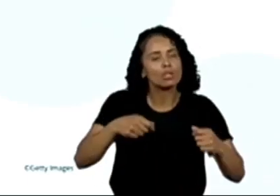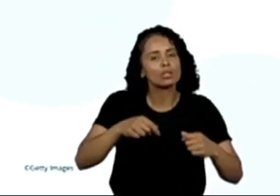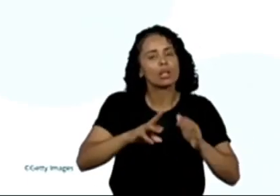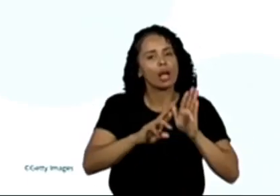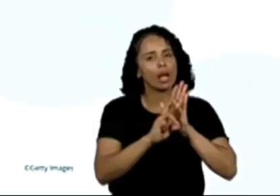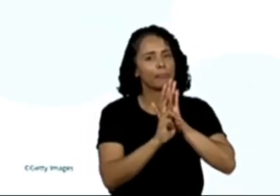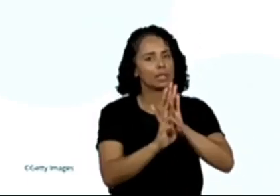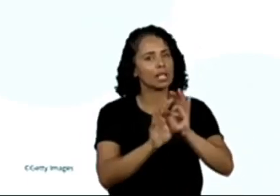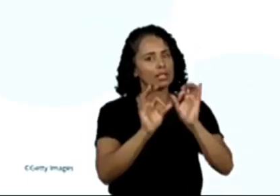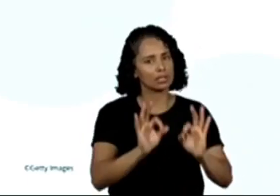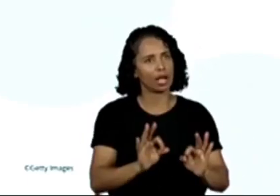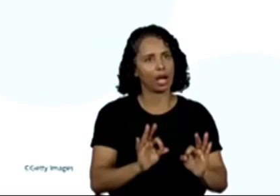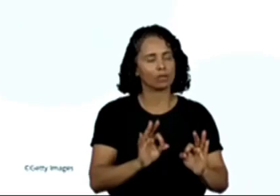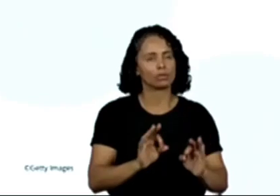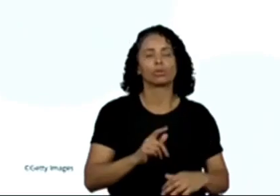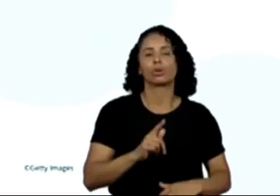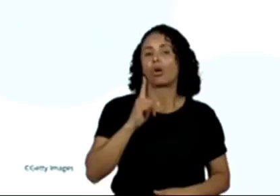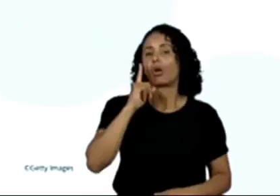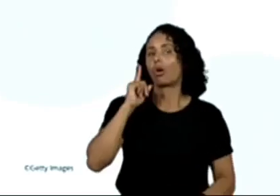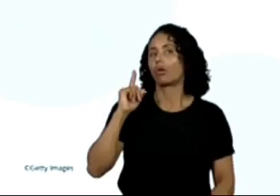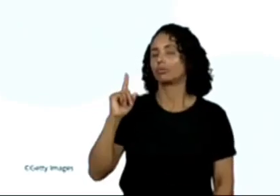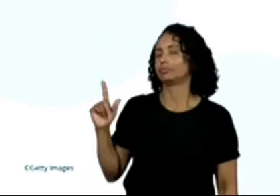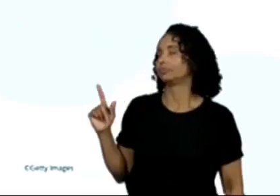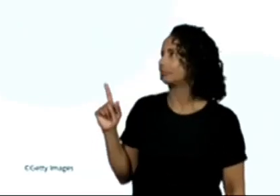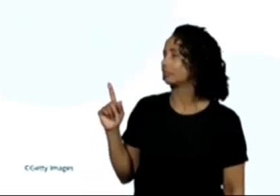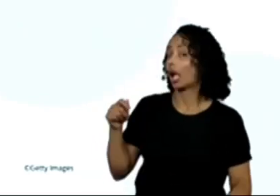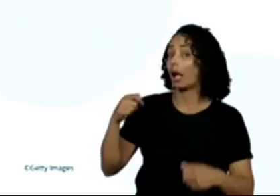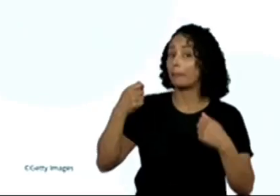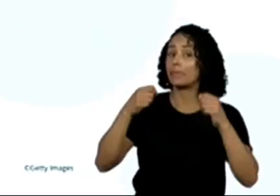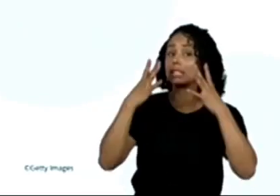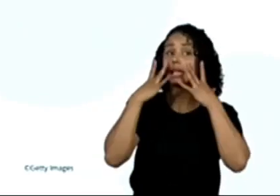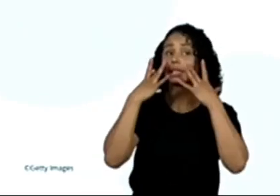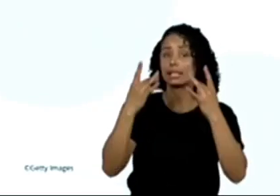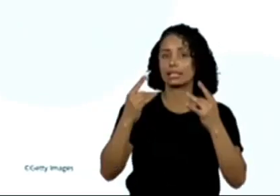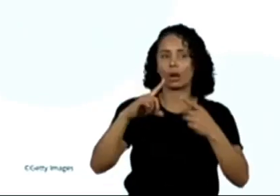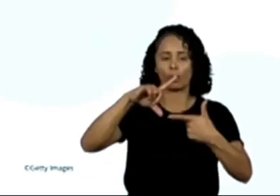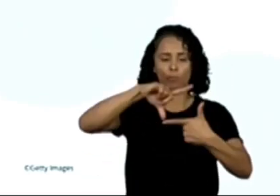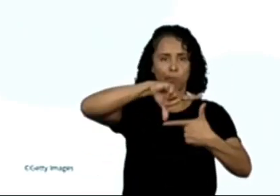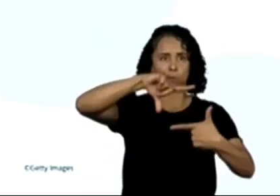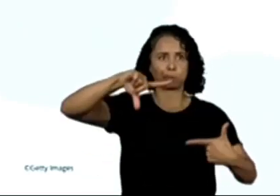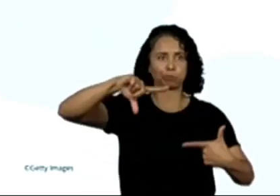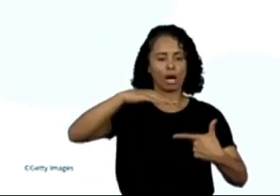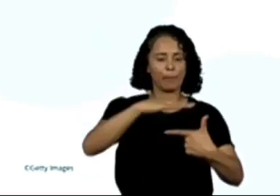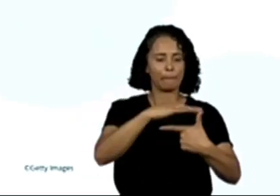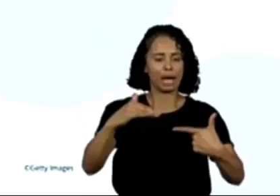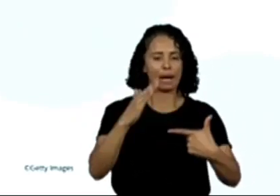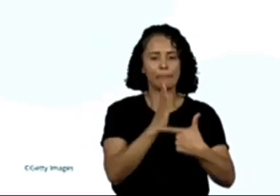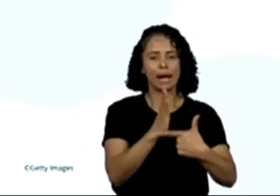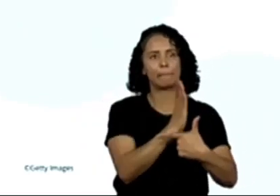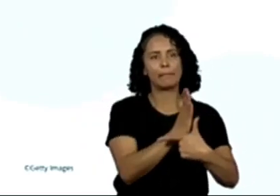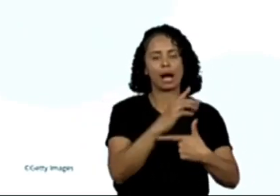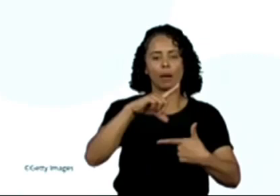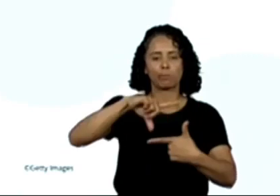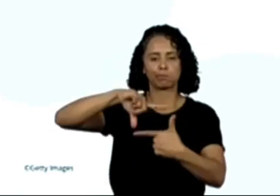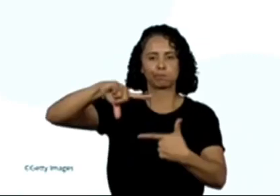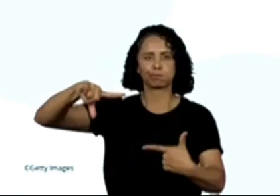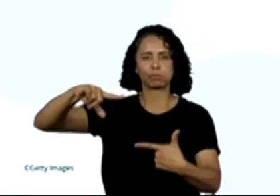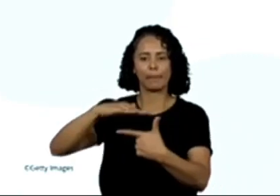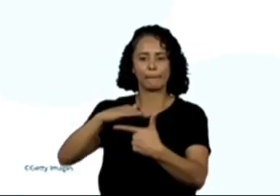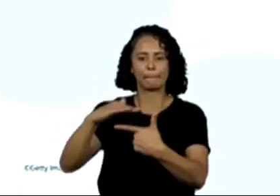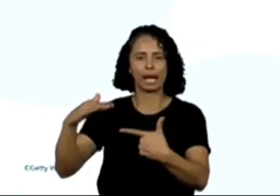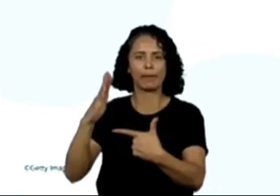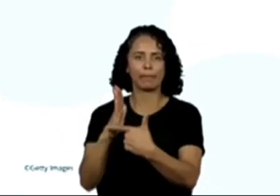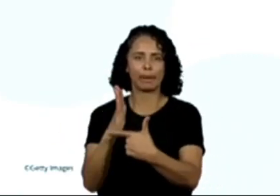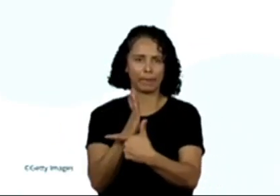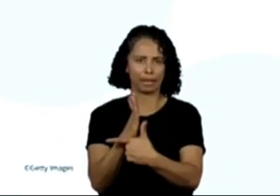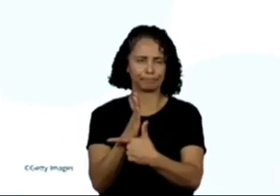que colocar o seguinte, ó. Eu tenho que olhar esse aqui, até ficou em meio em cinza aí para vocês observarem, mas aí